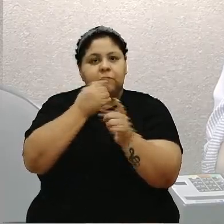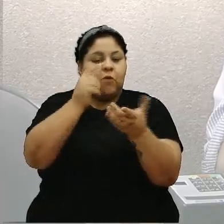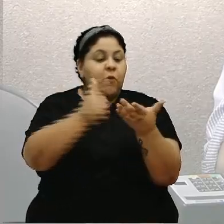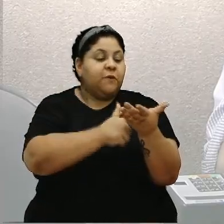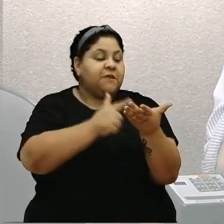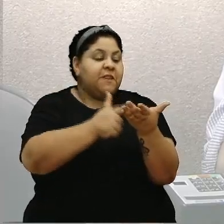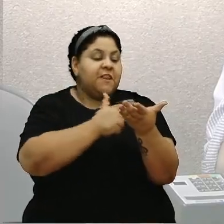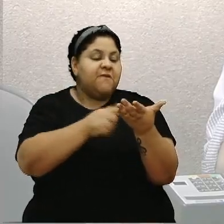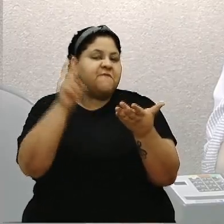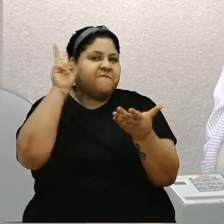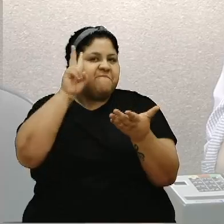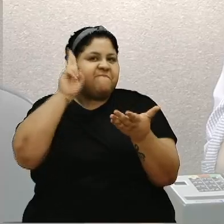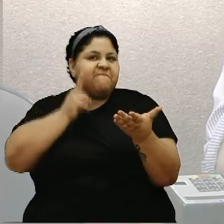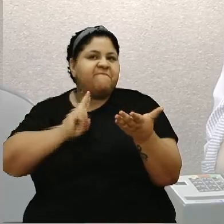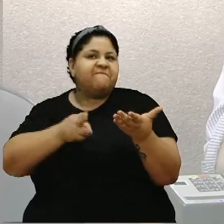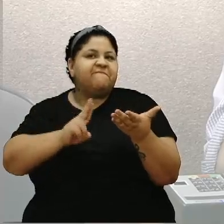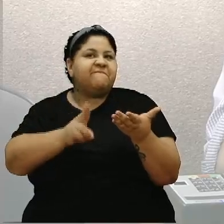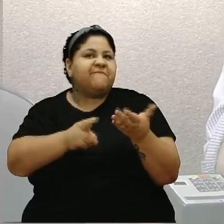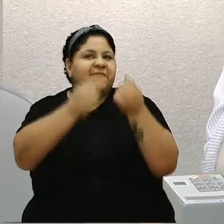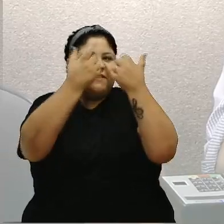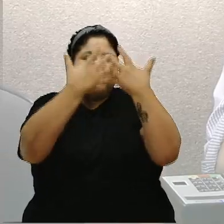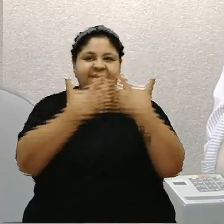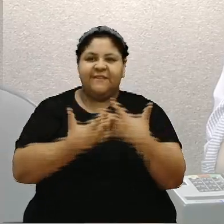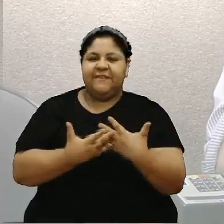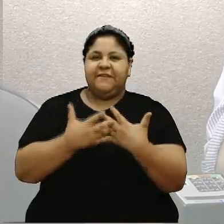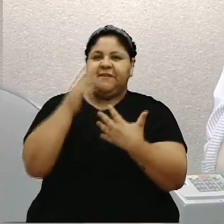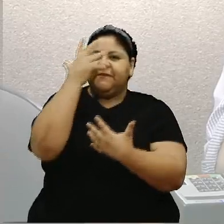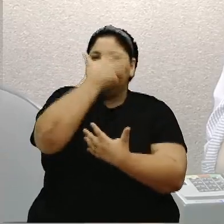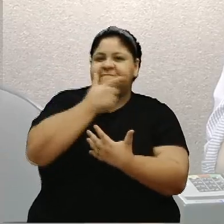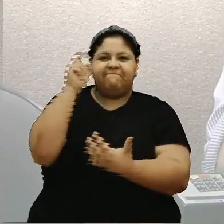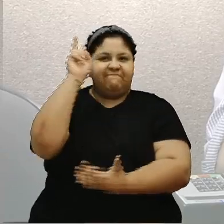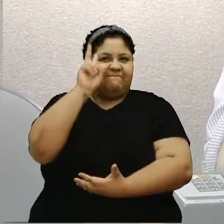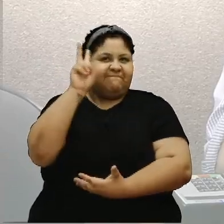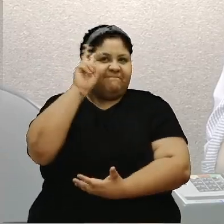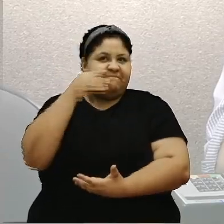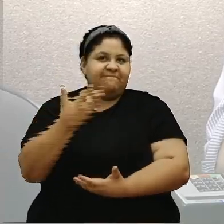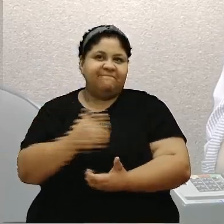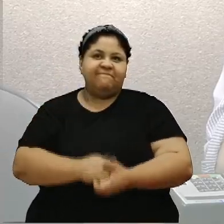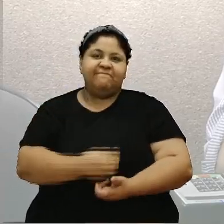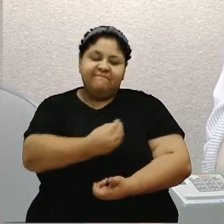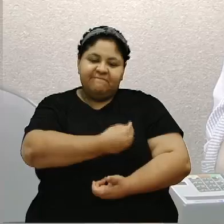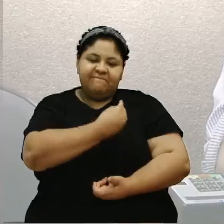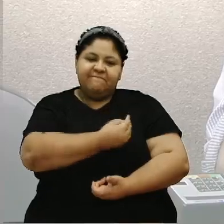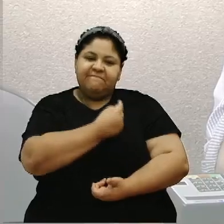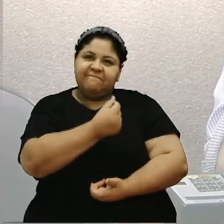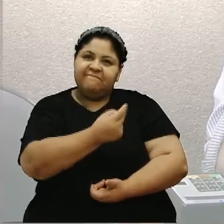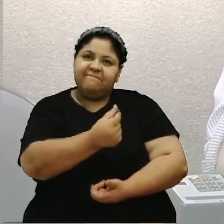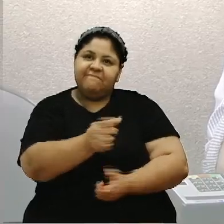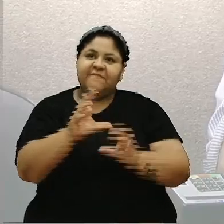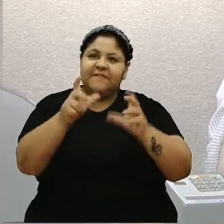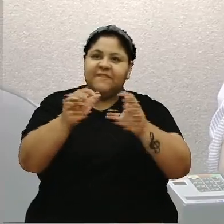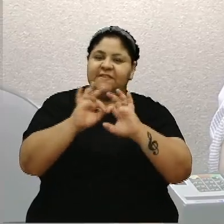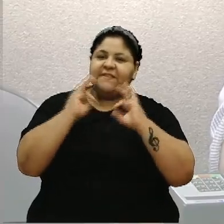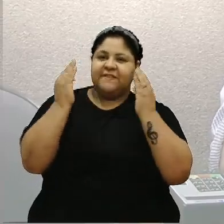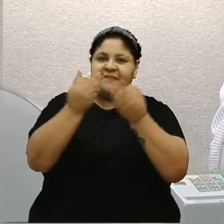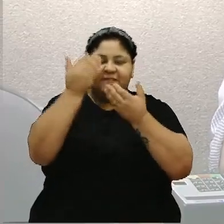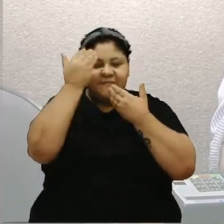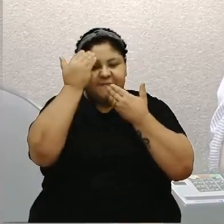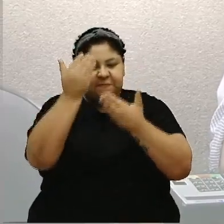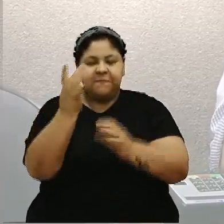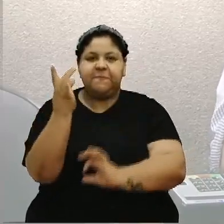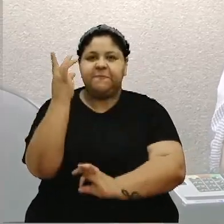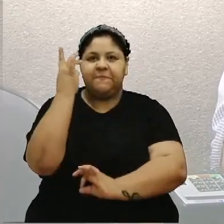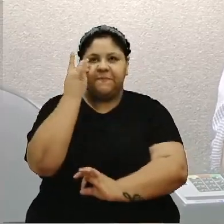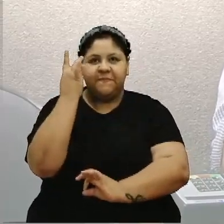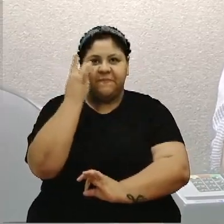história estarão sempre contando essas belas histórias. Vida longa, né, a todos os familiares, obrigada pela